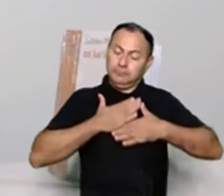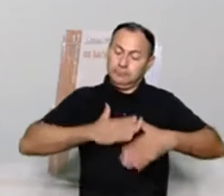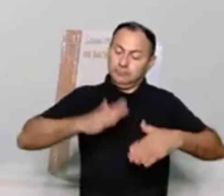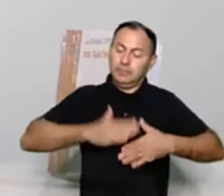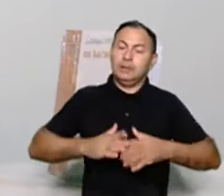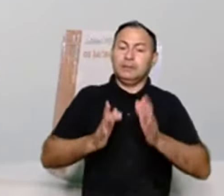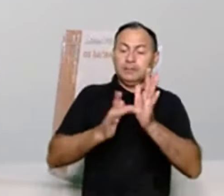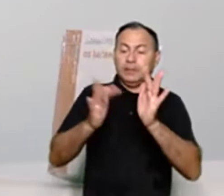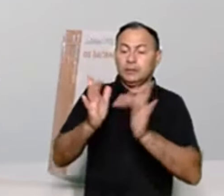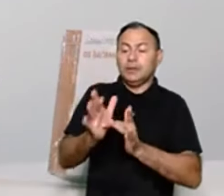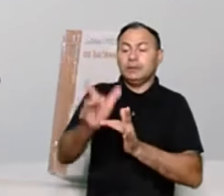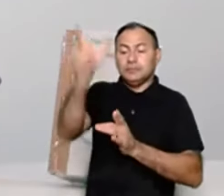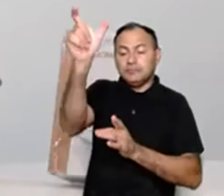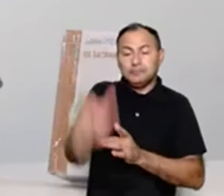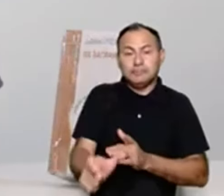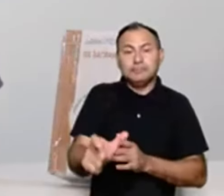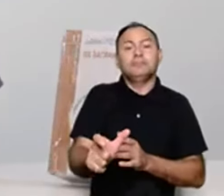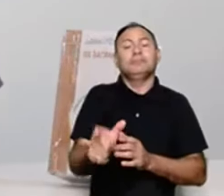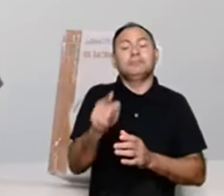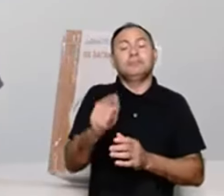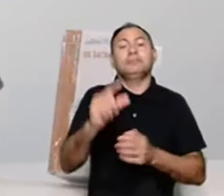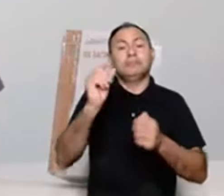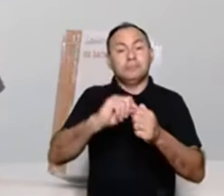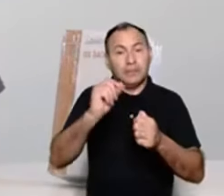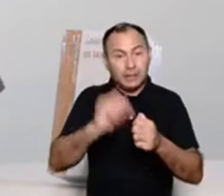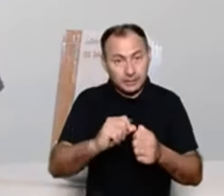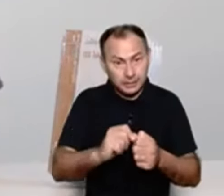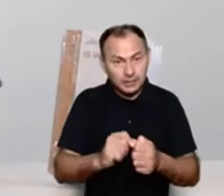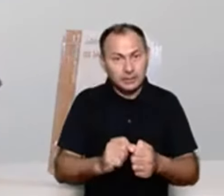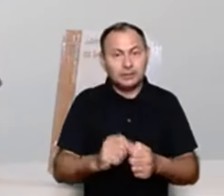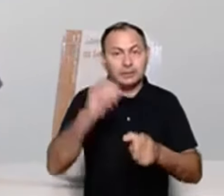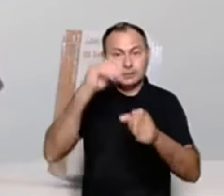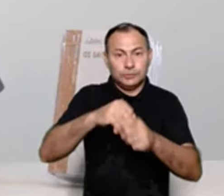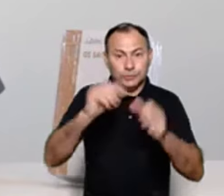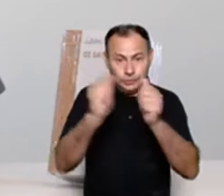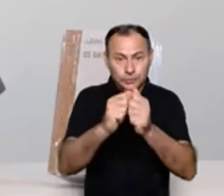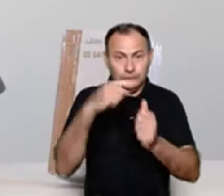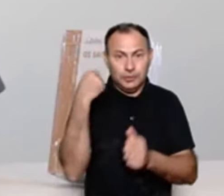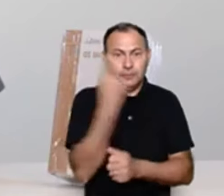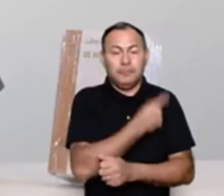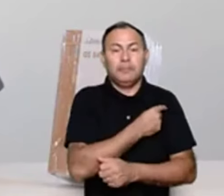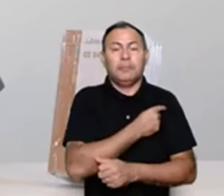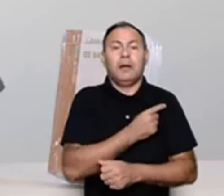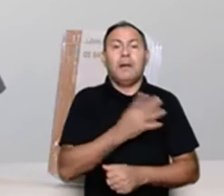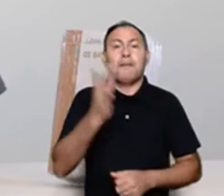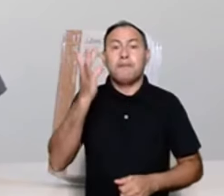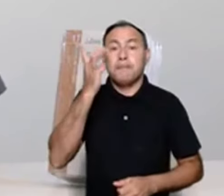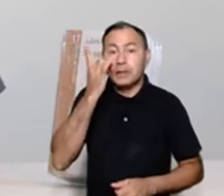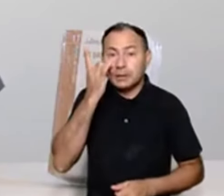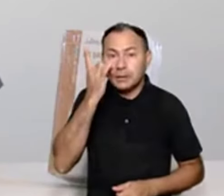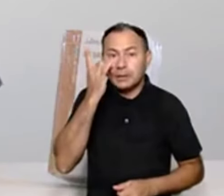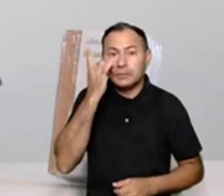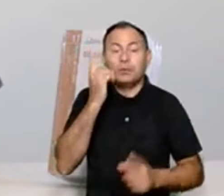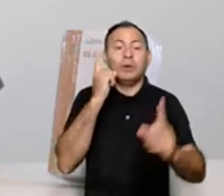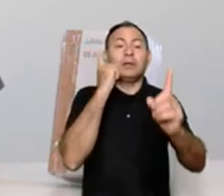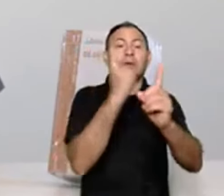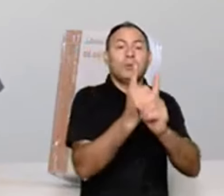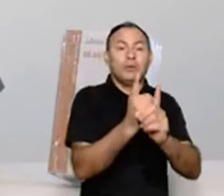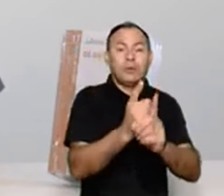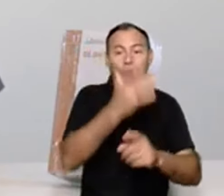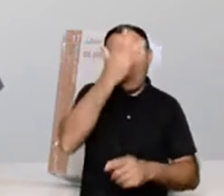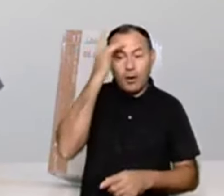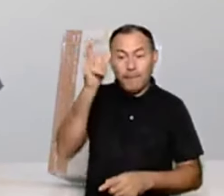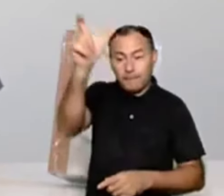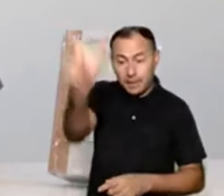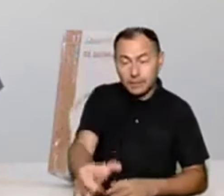conforma a pessoa de Jesus e que realiza, no meio de nós, presença, o encontro